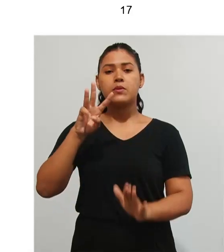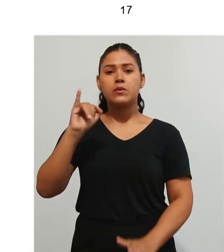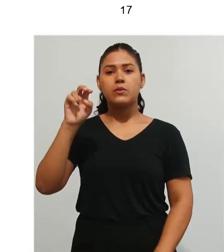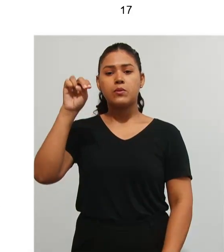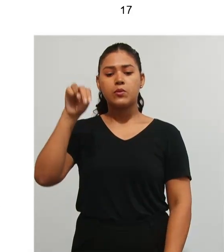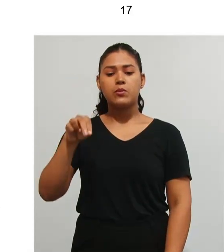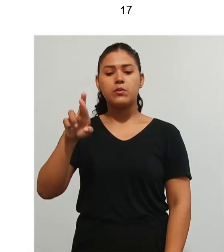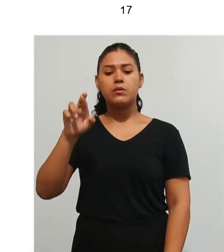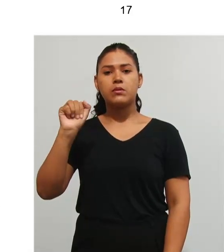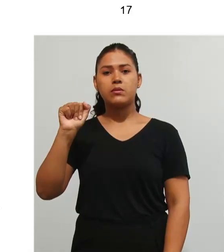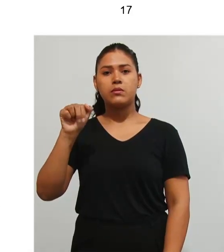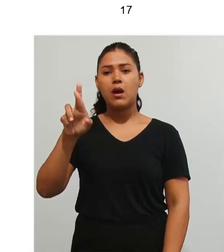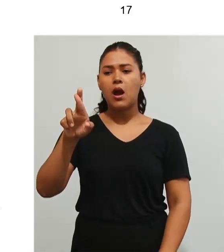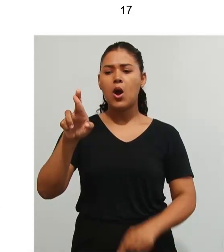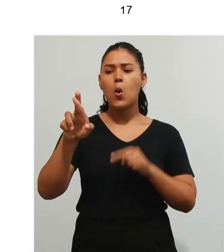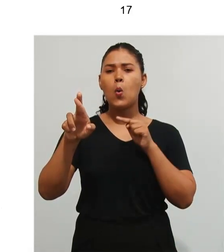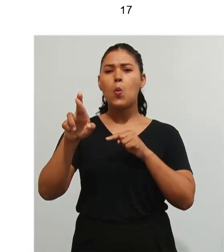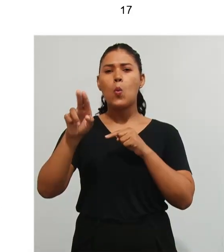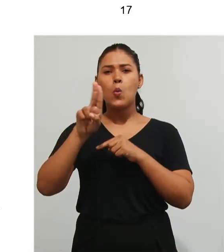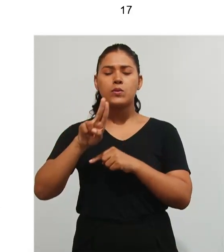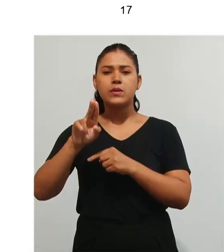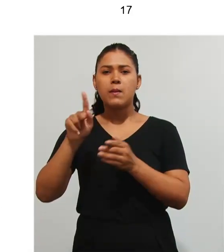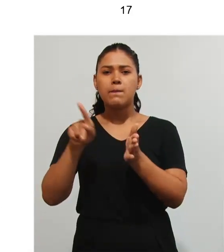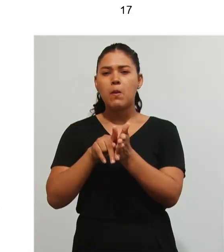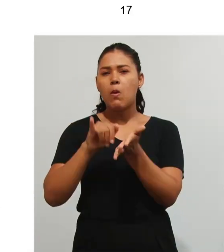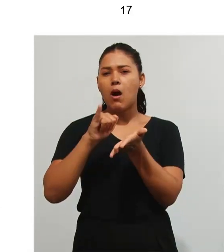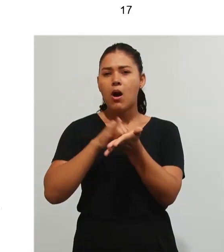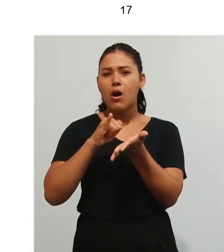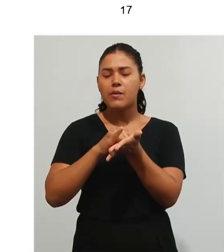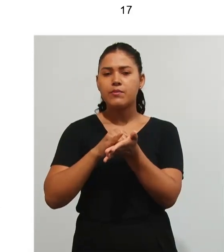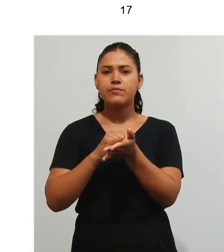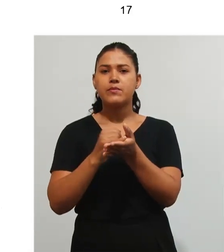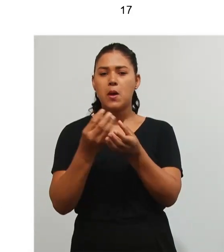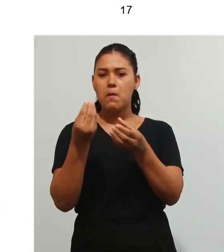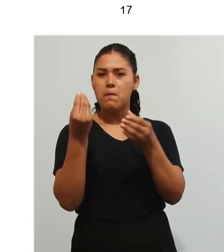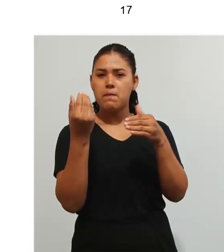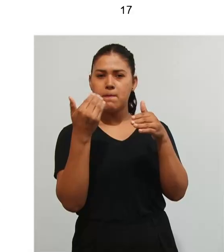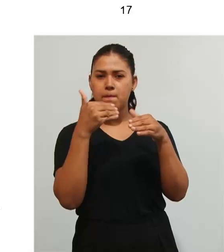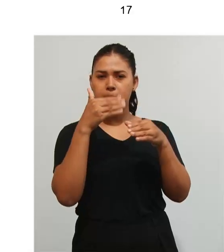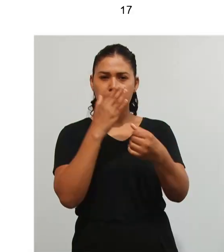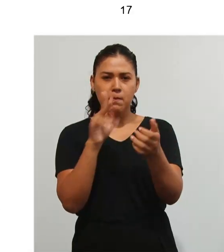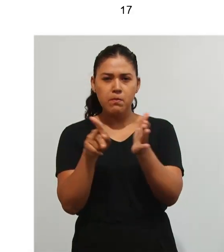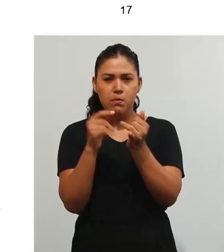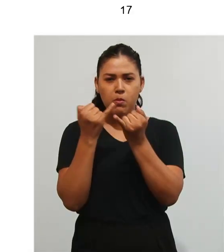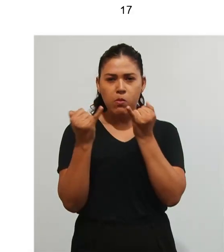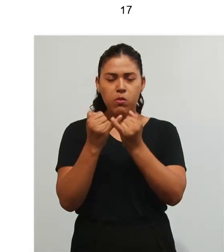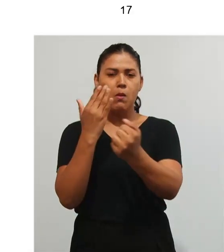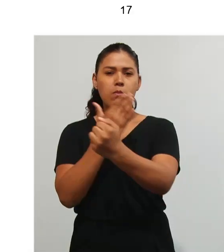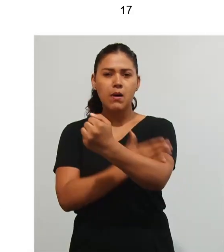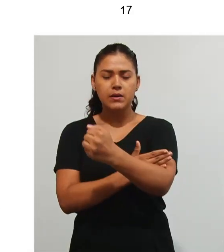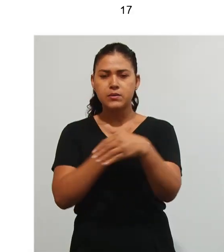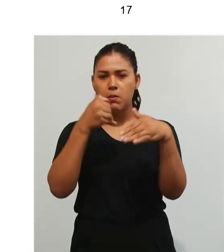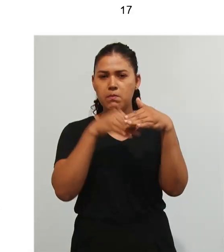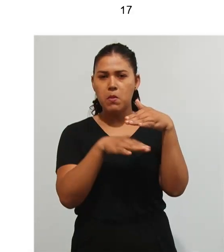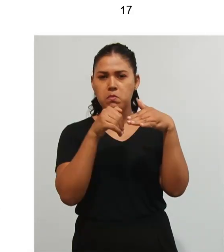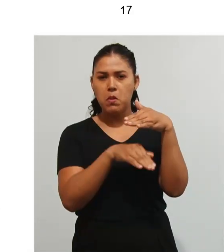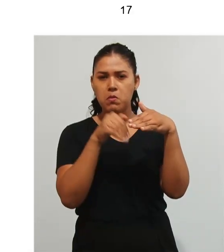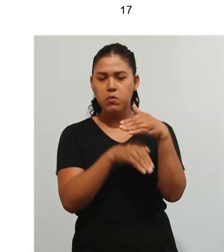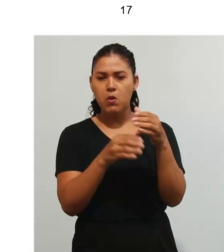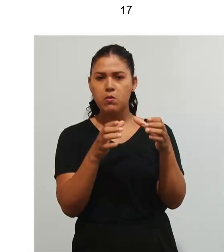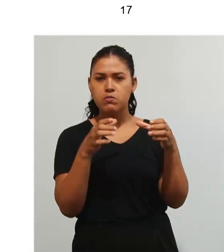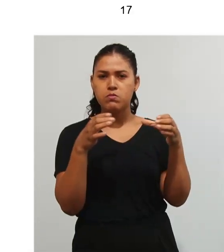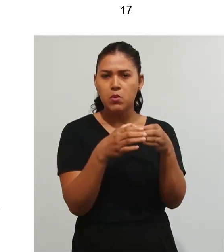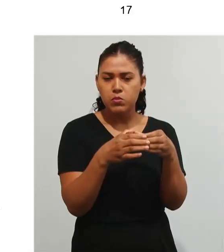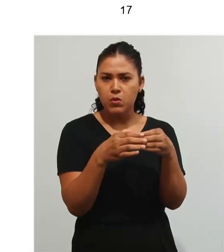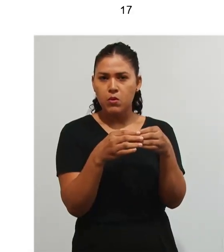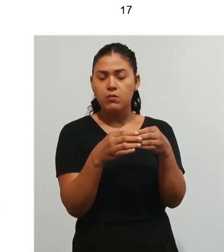arquivos compactados, então eu posso compactar uma pasta e diminuir o tamanho desse arquivo de maneira geral